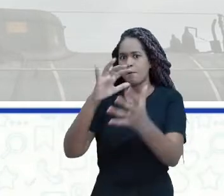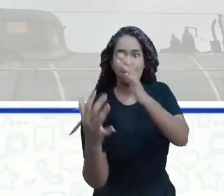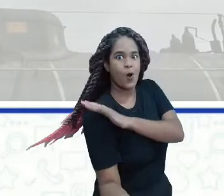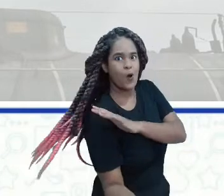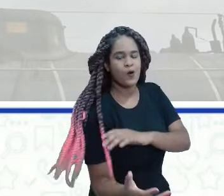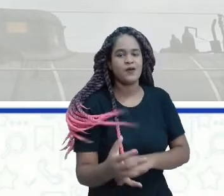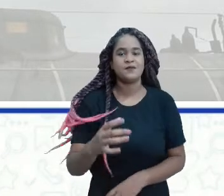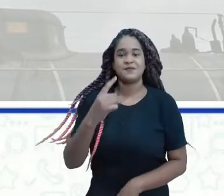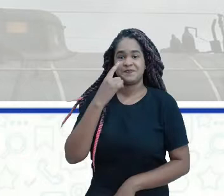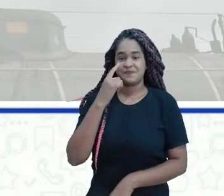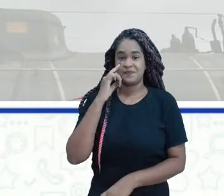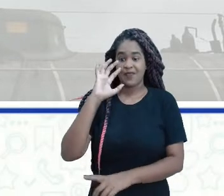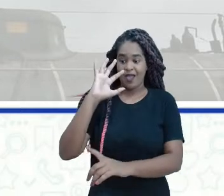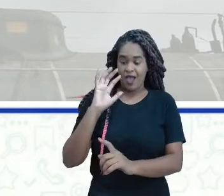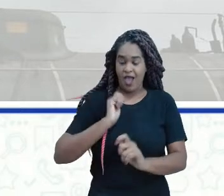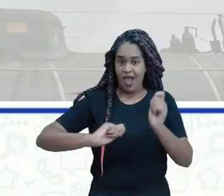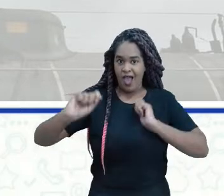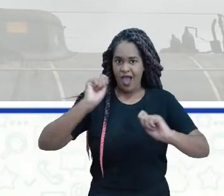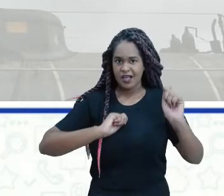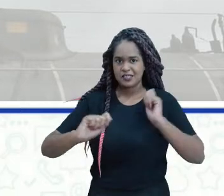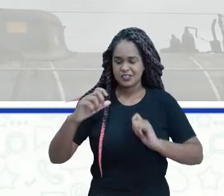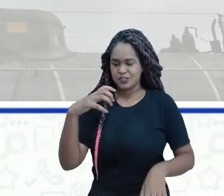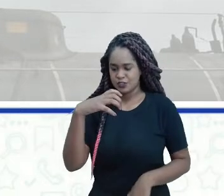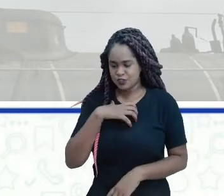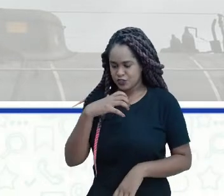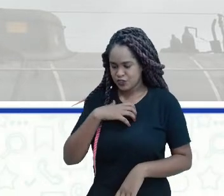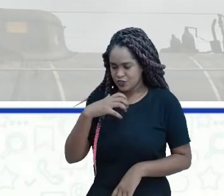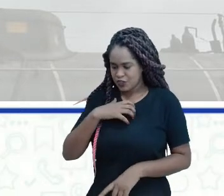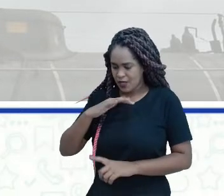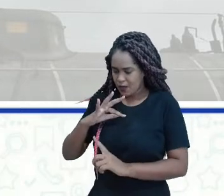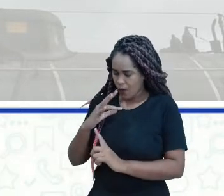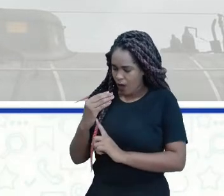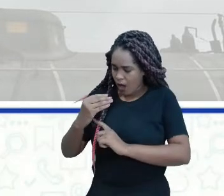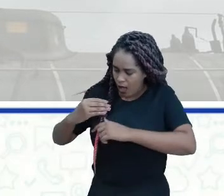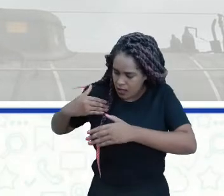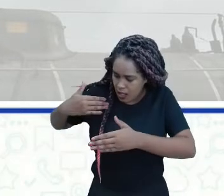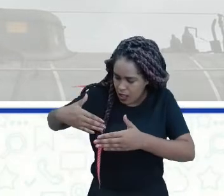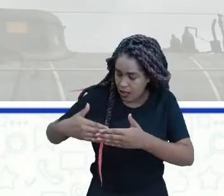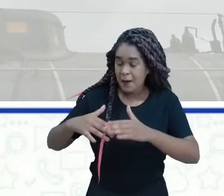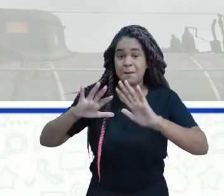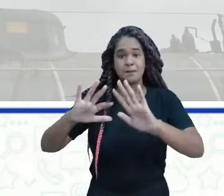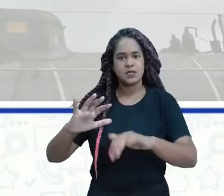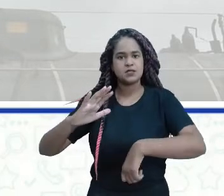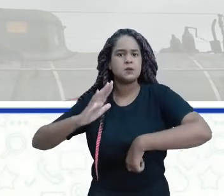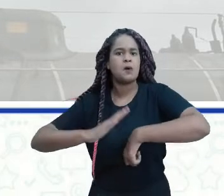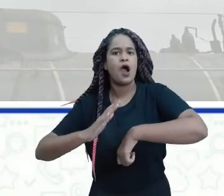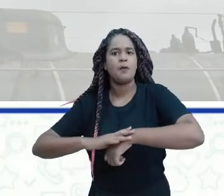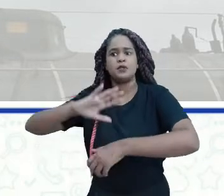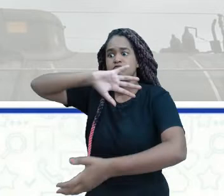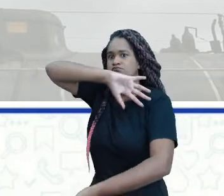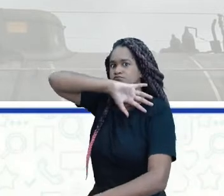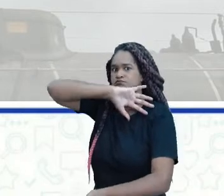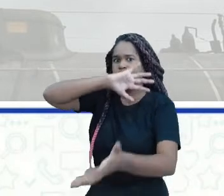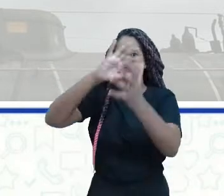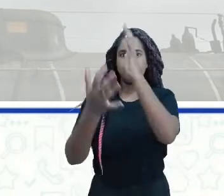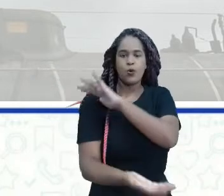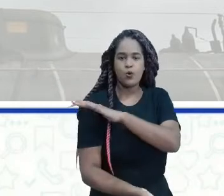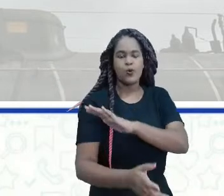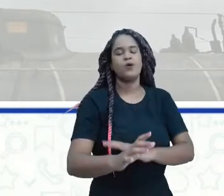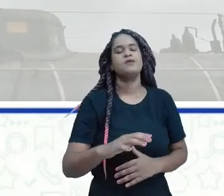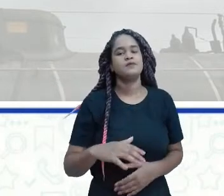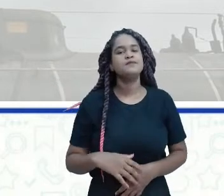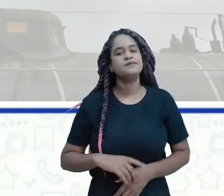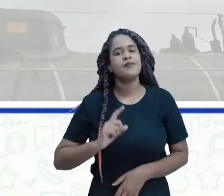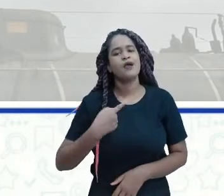artistas mudaram a forma de fazer arte num determinado período, né? A gente vai entender isso aos